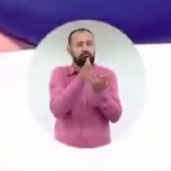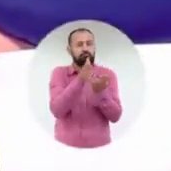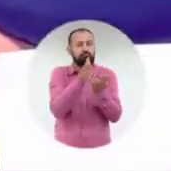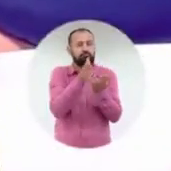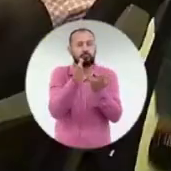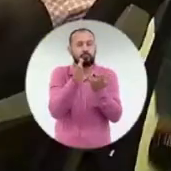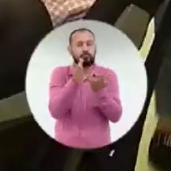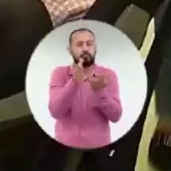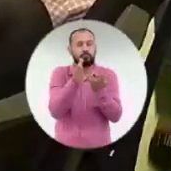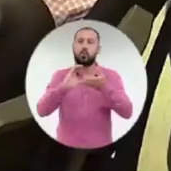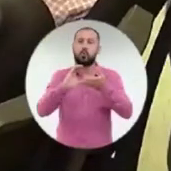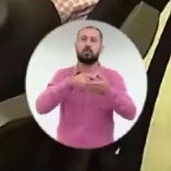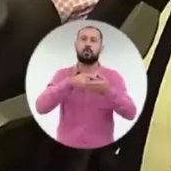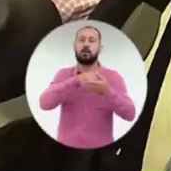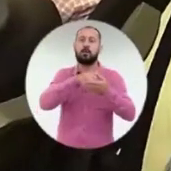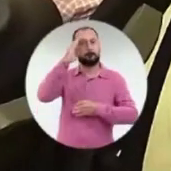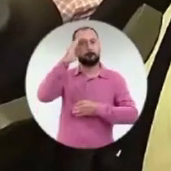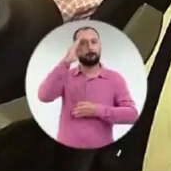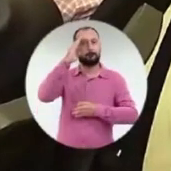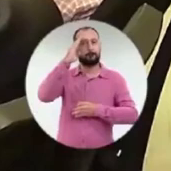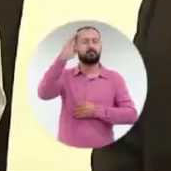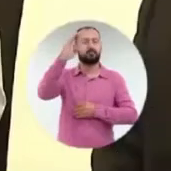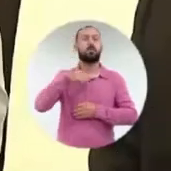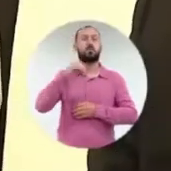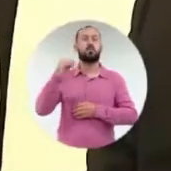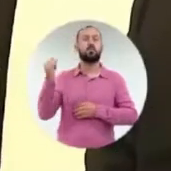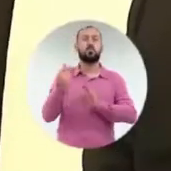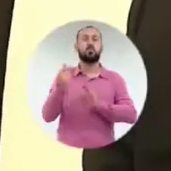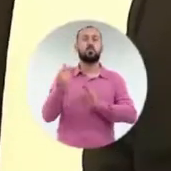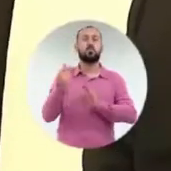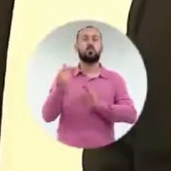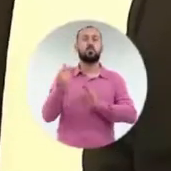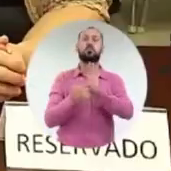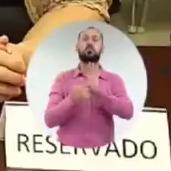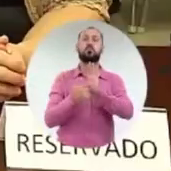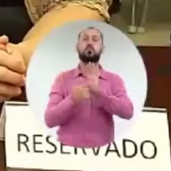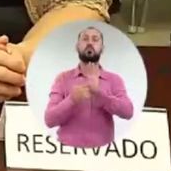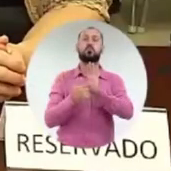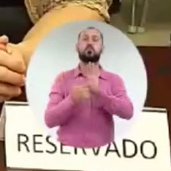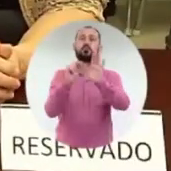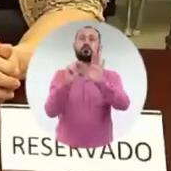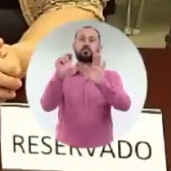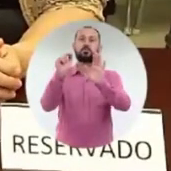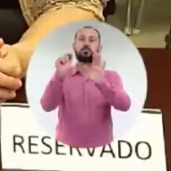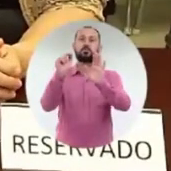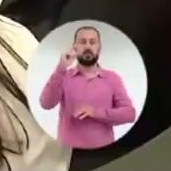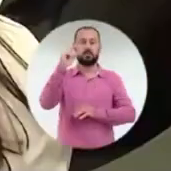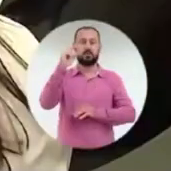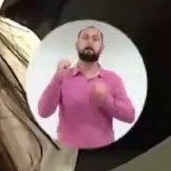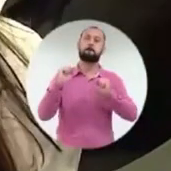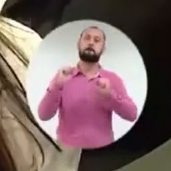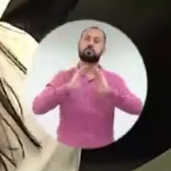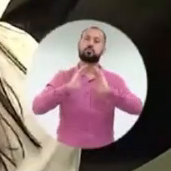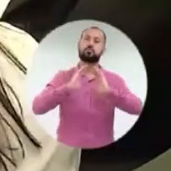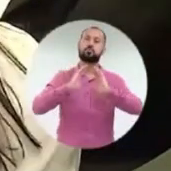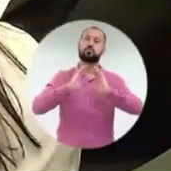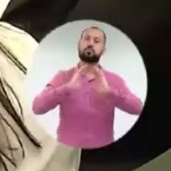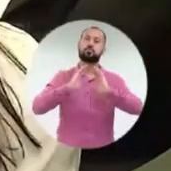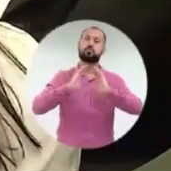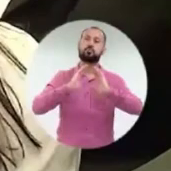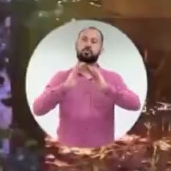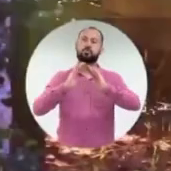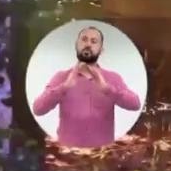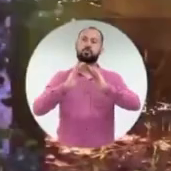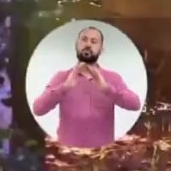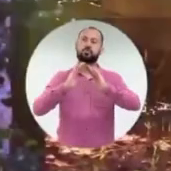educação superior em Mato Grosso do Sul, podendo ser acionado como referência na criação de políticas públicas voltadas